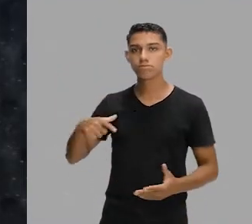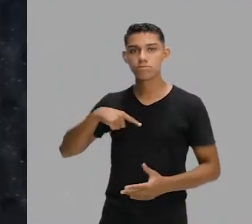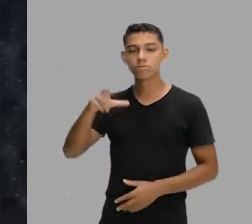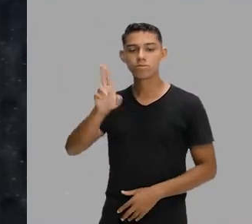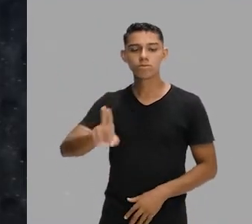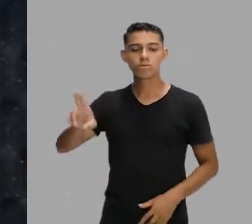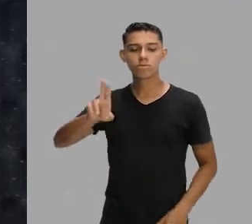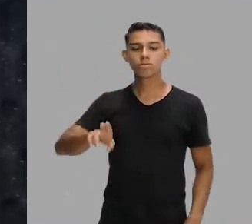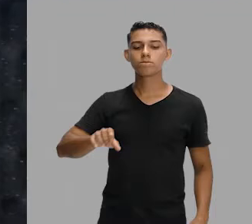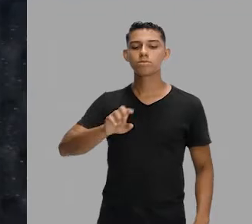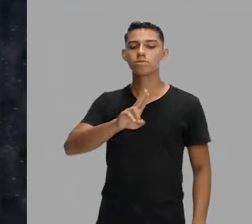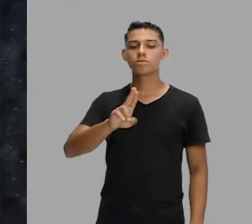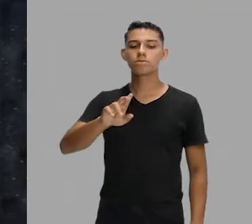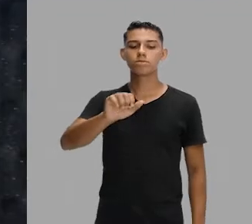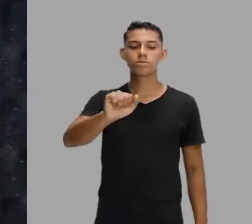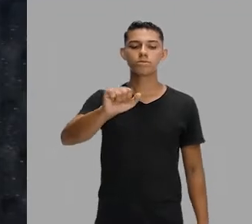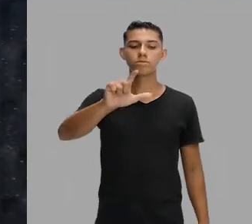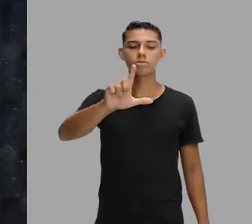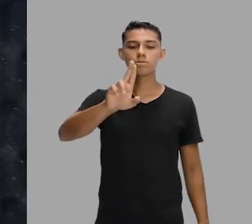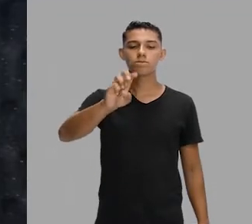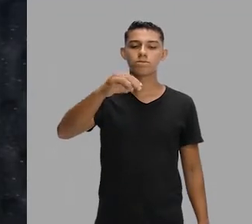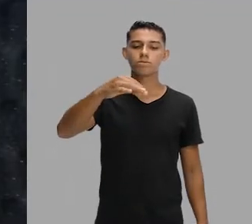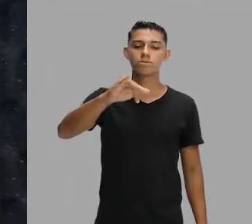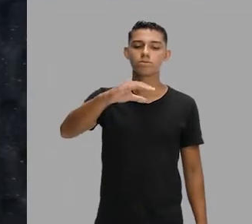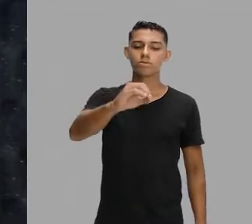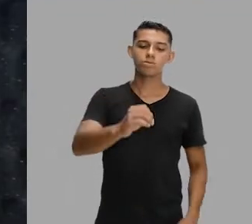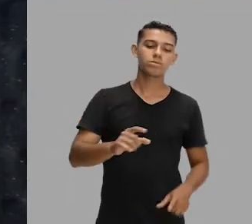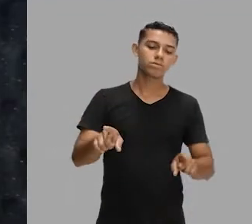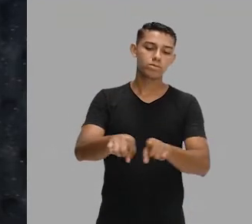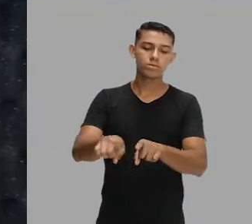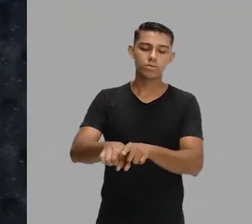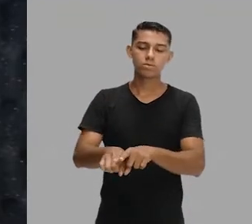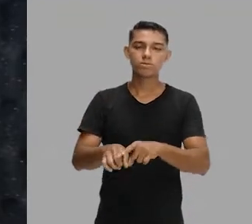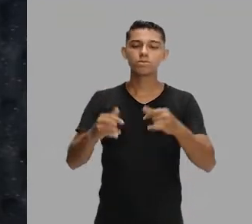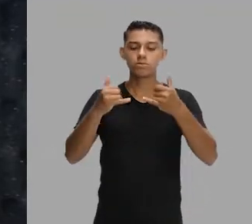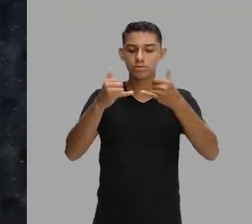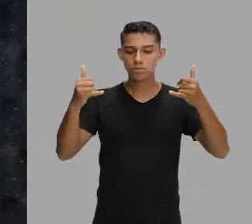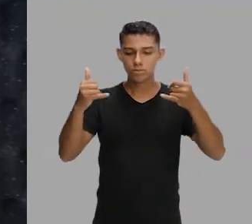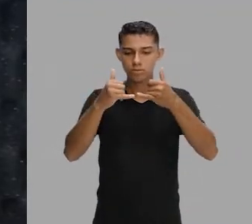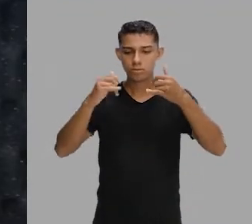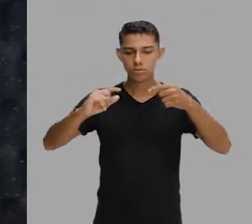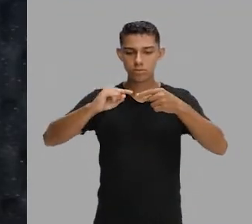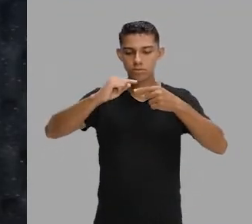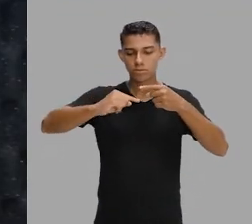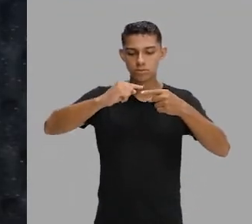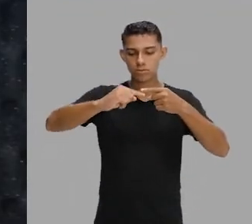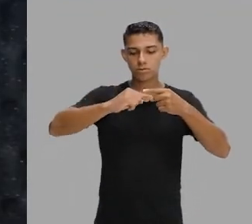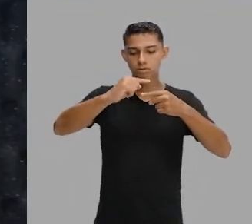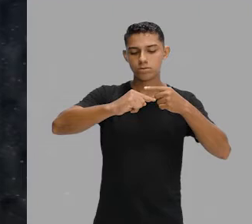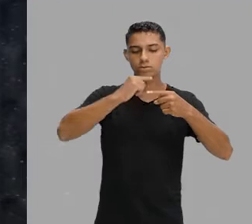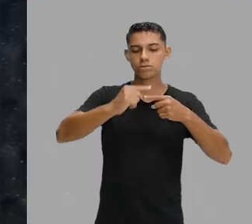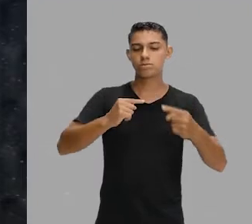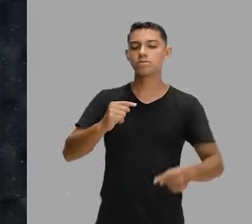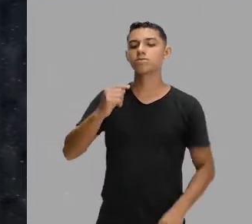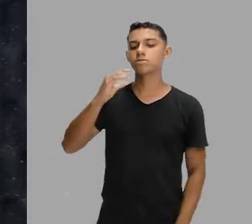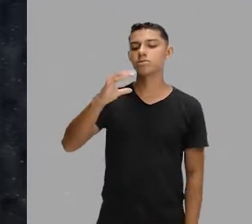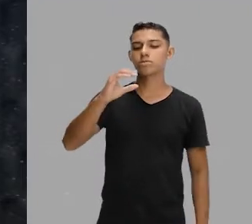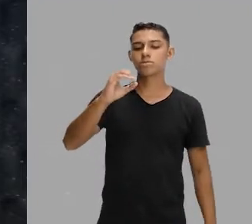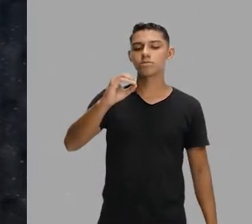na construção civil, a gente utiliza muito os fios de cobre, porque o cobre ele é o